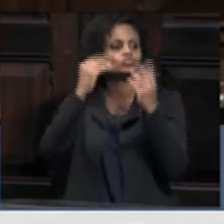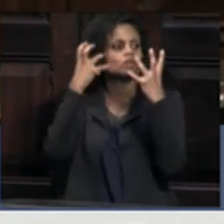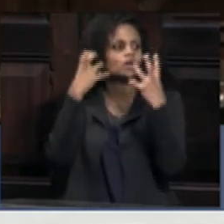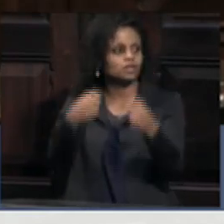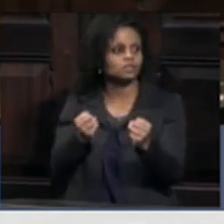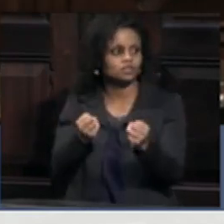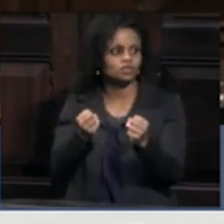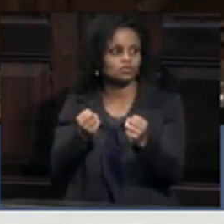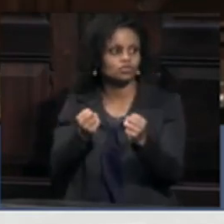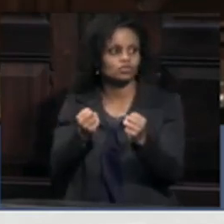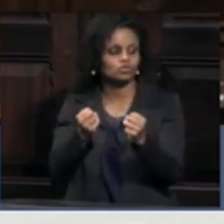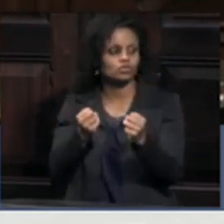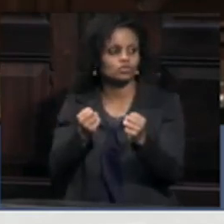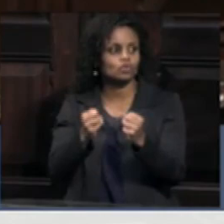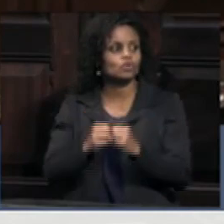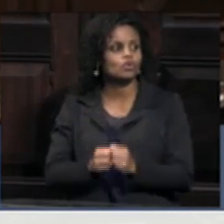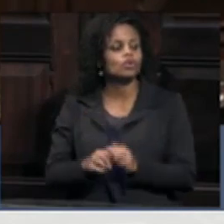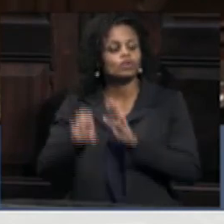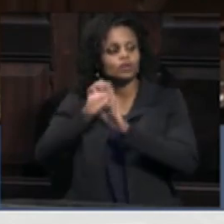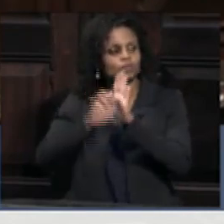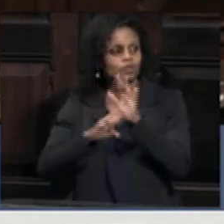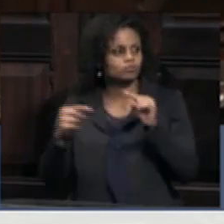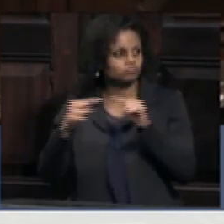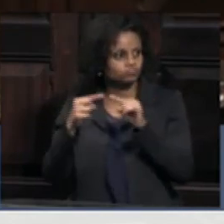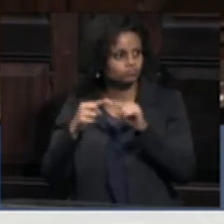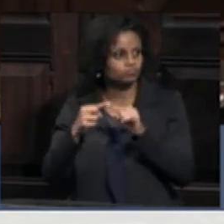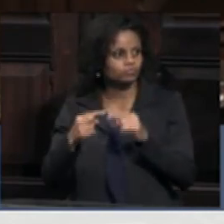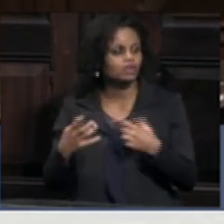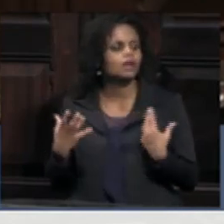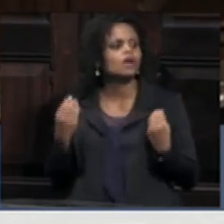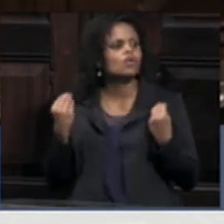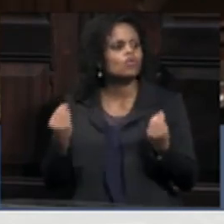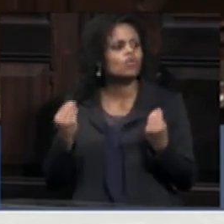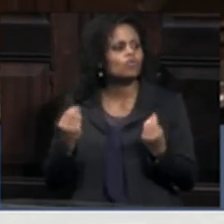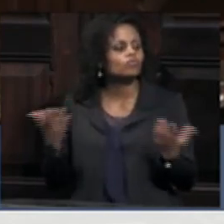a favor desta emenda. Como é que pode agora,